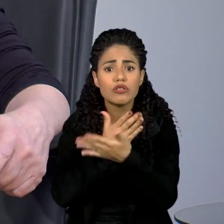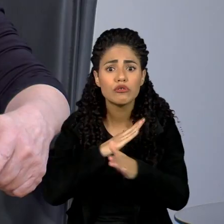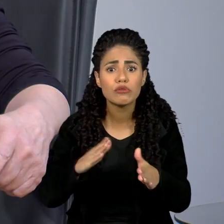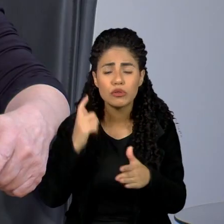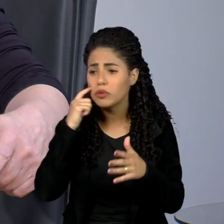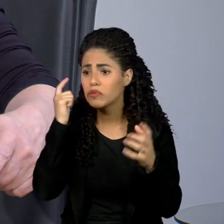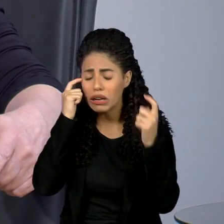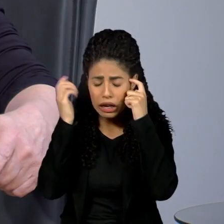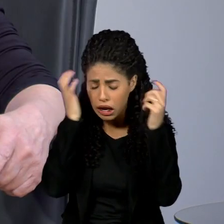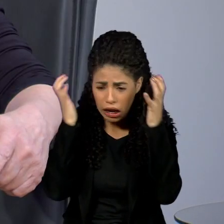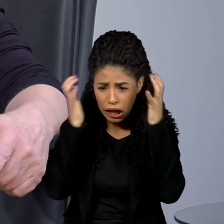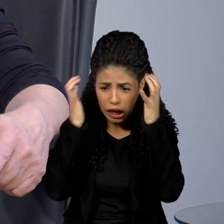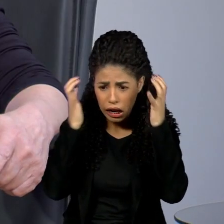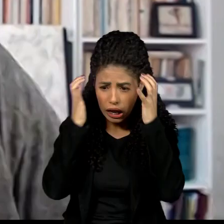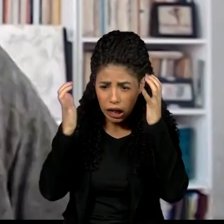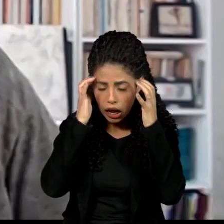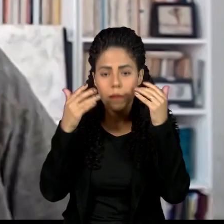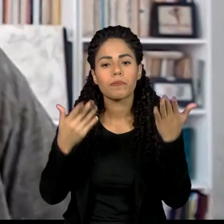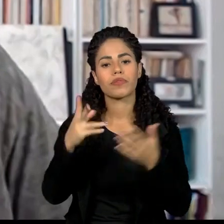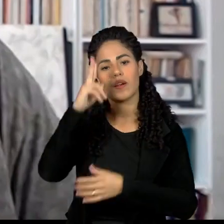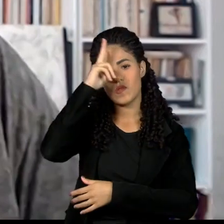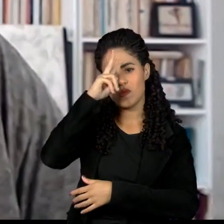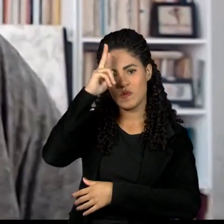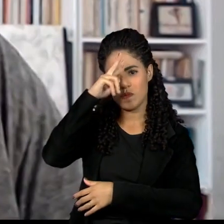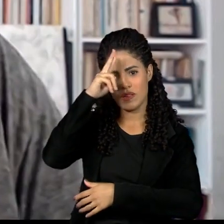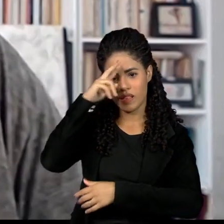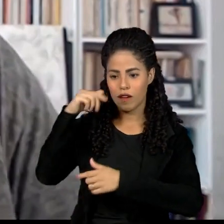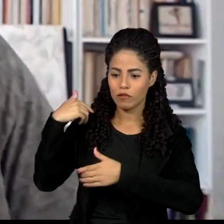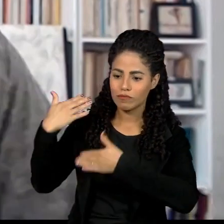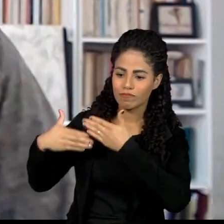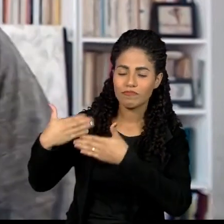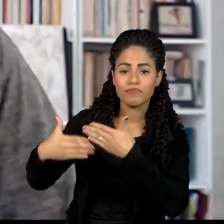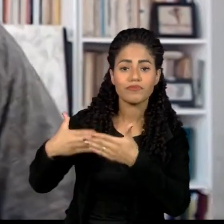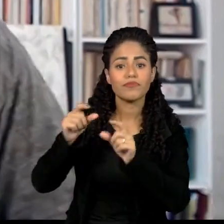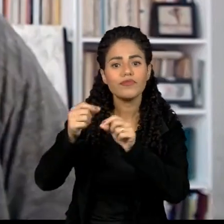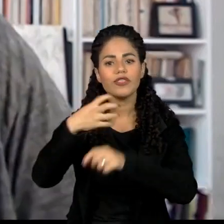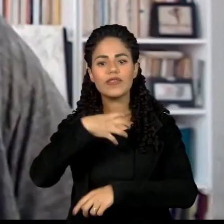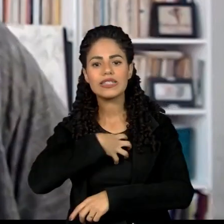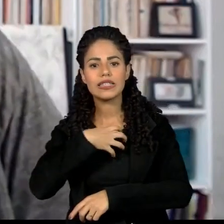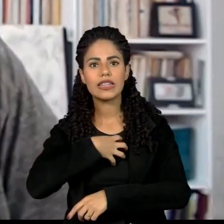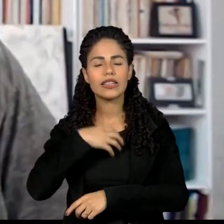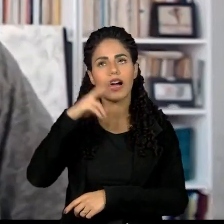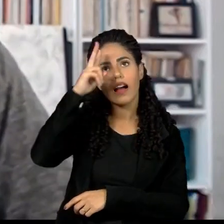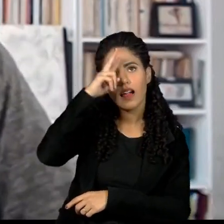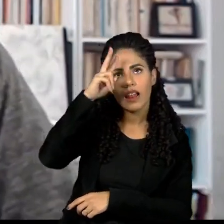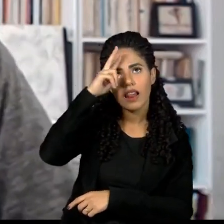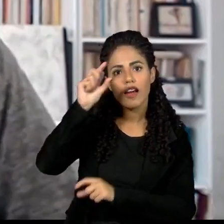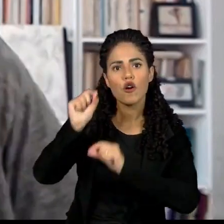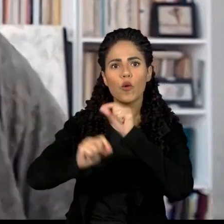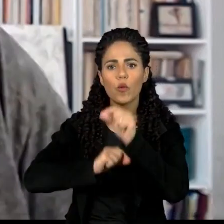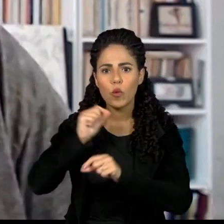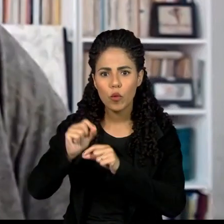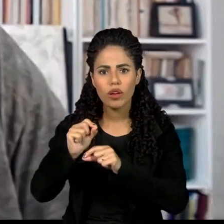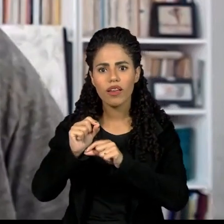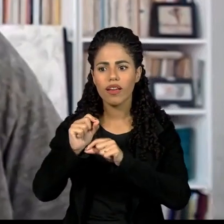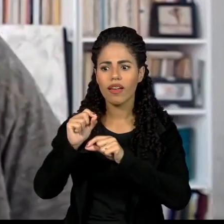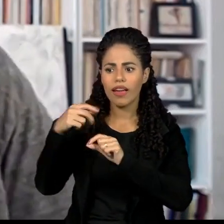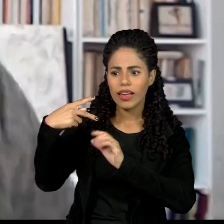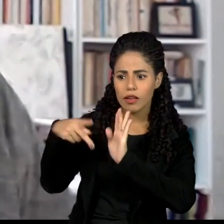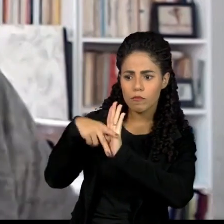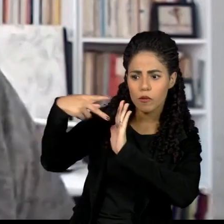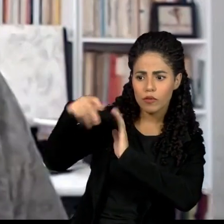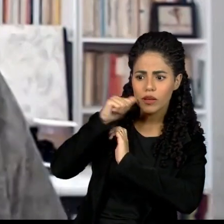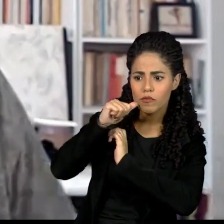confusão mental. Essa metáfora viva, a partir do mito, é você tentando carregar ali o peso que não é seu, né?